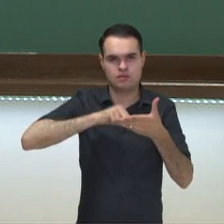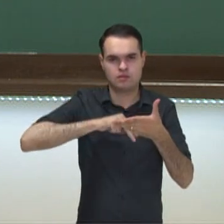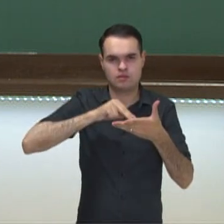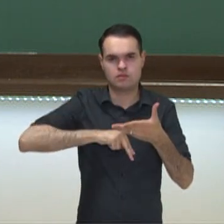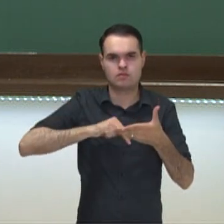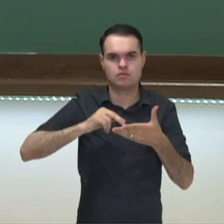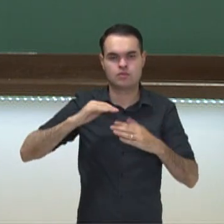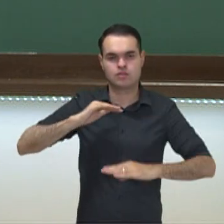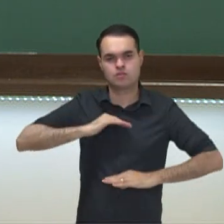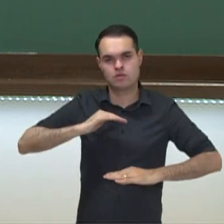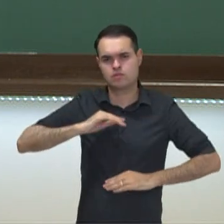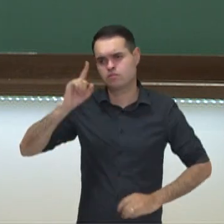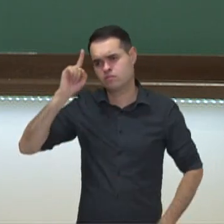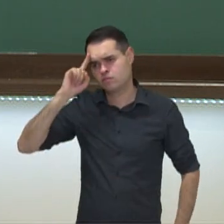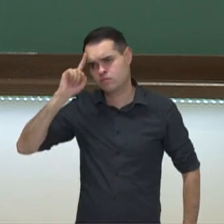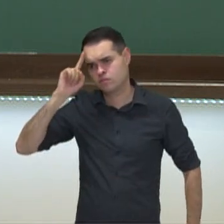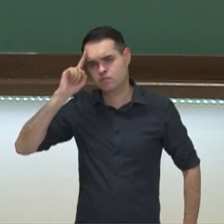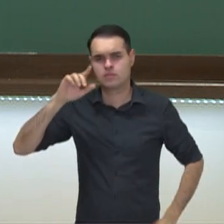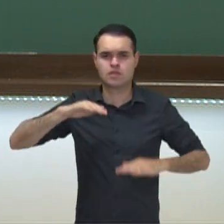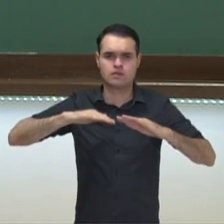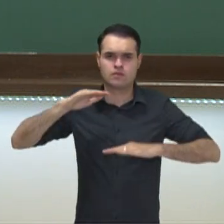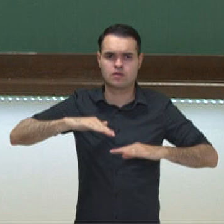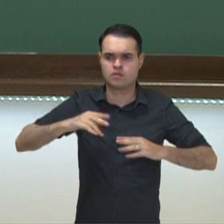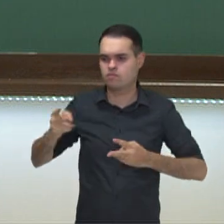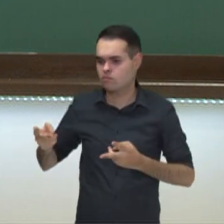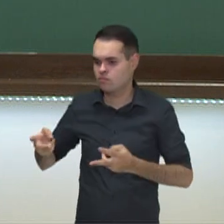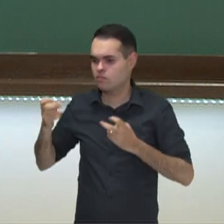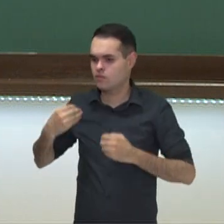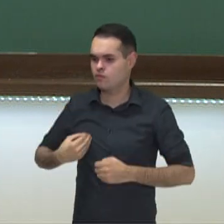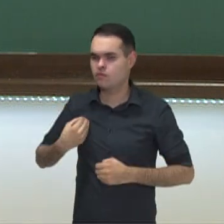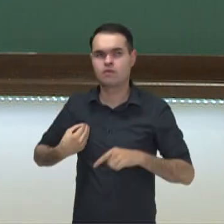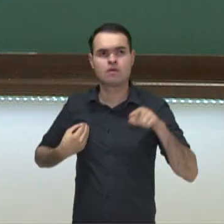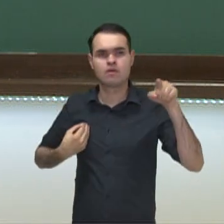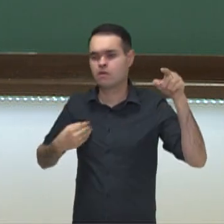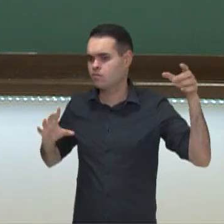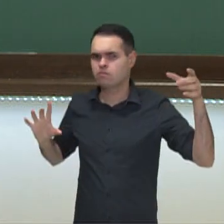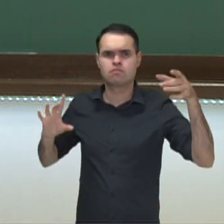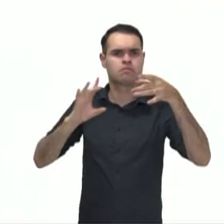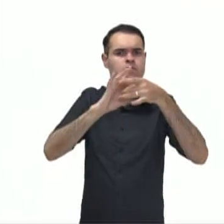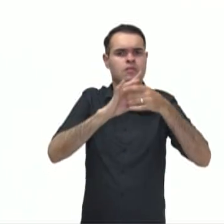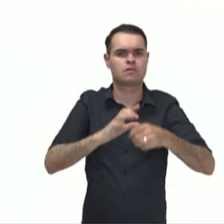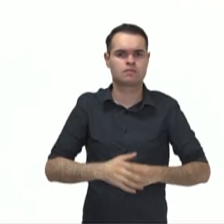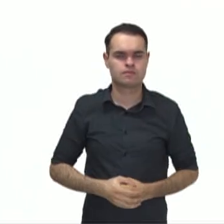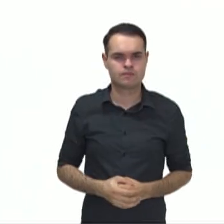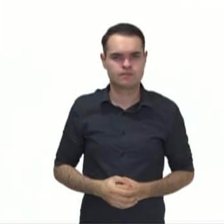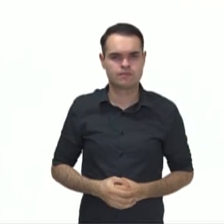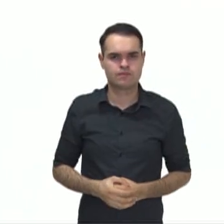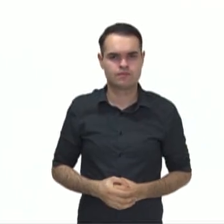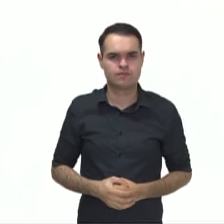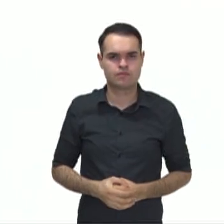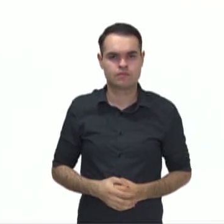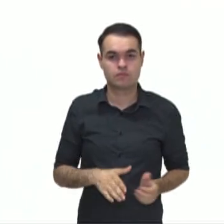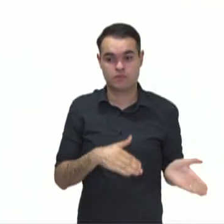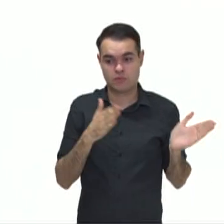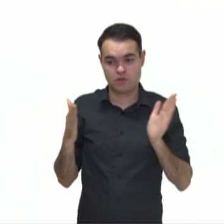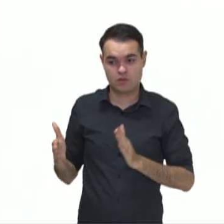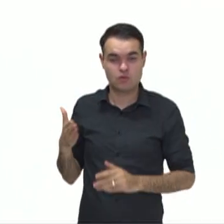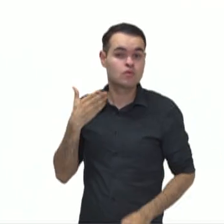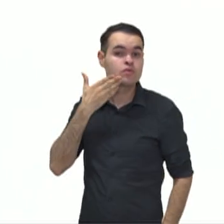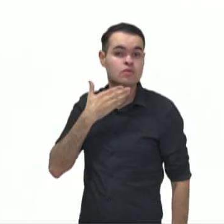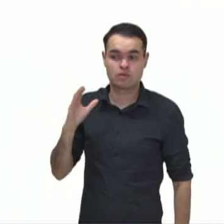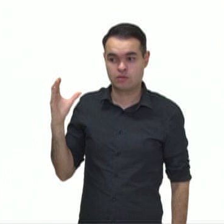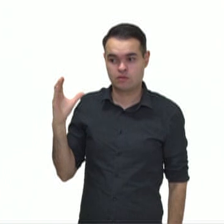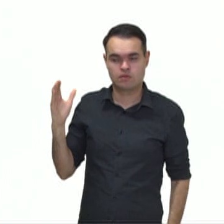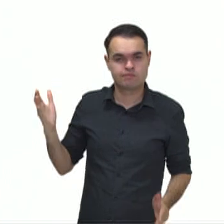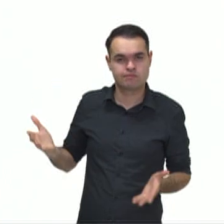situação que o leitor conhece, percebe, vive. Já o discurso científico, ele contribui para o texto,